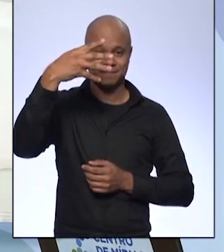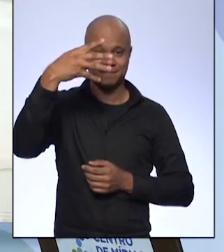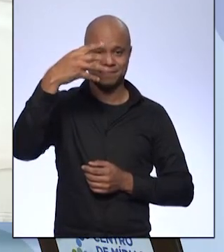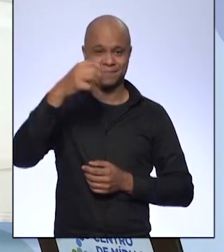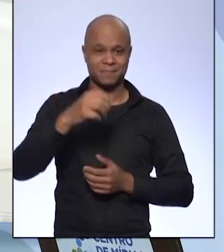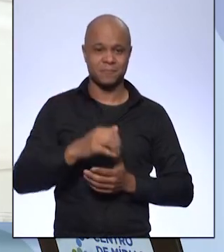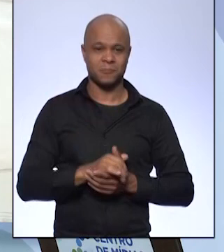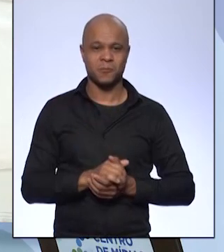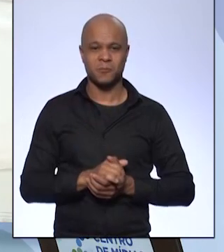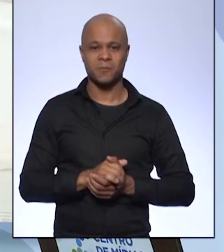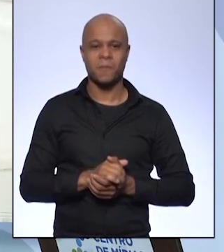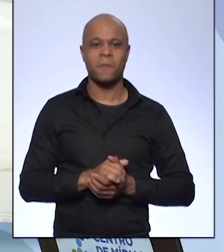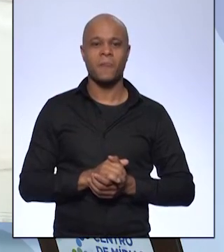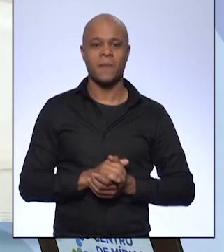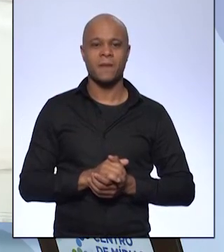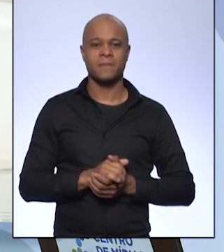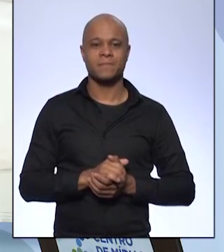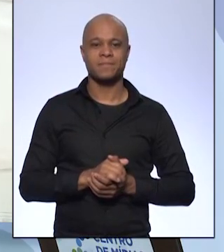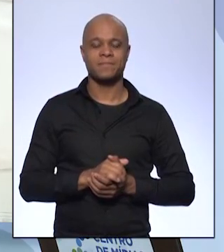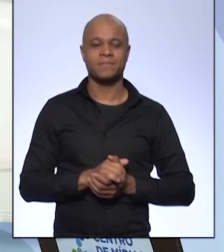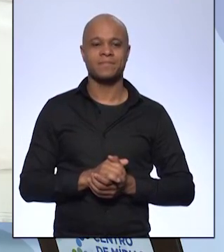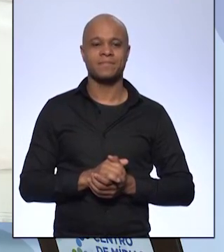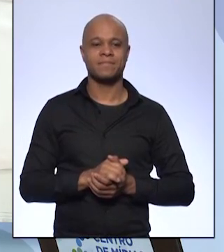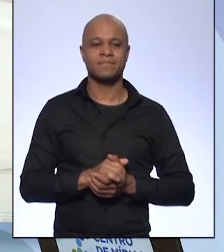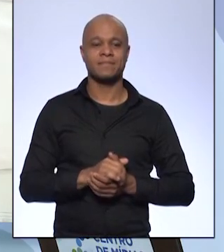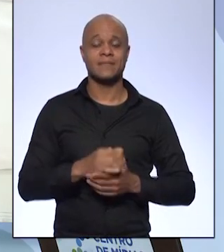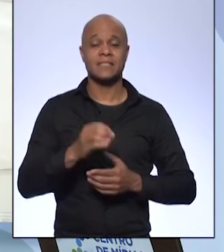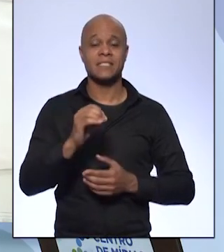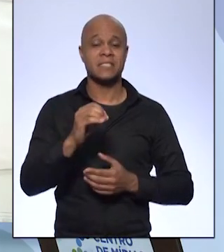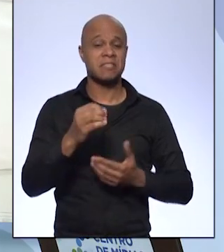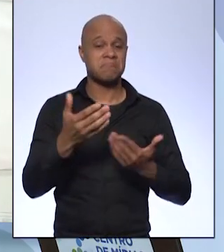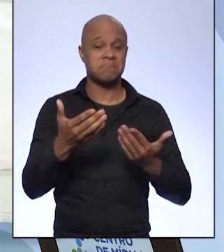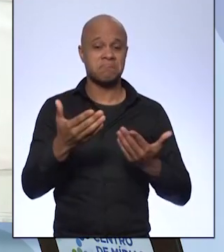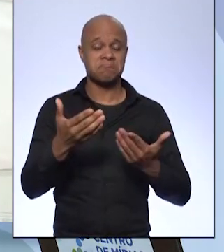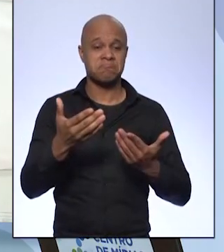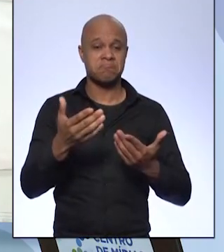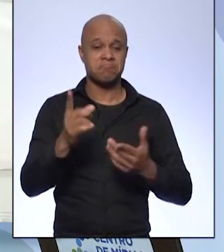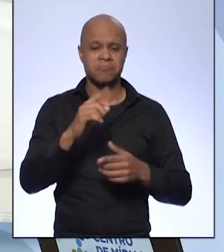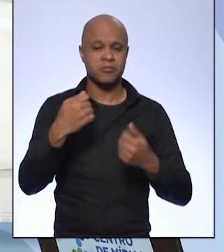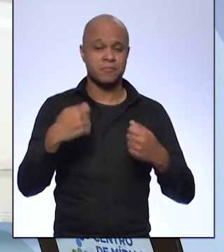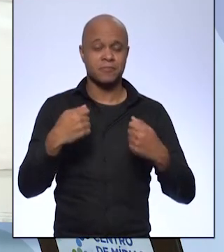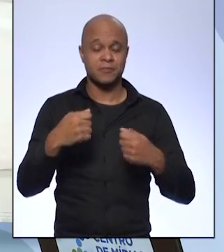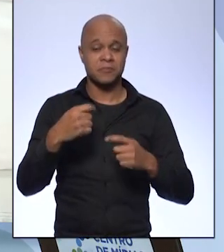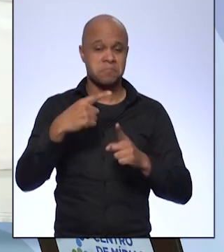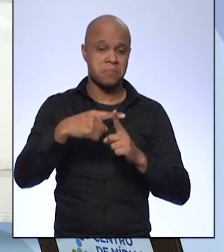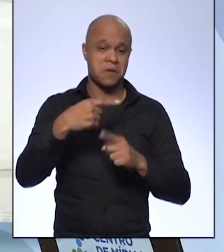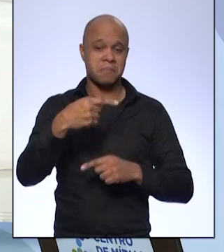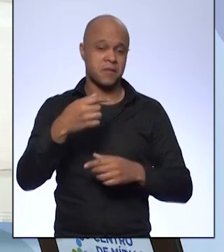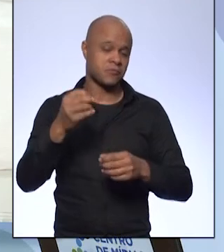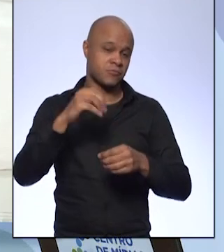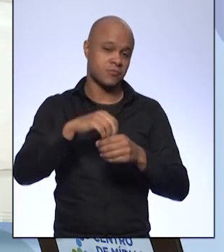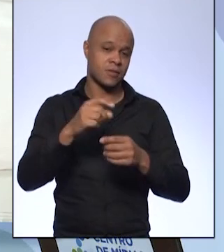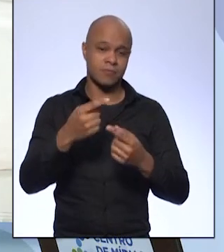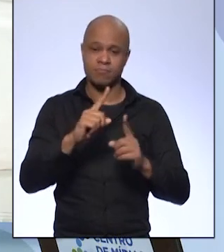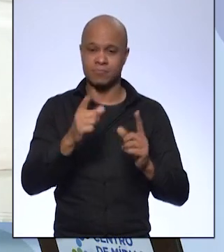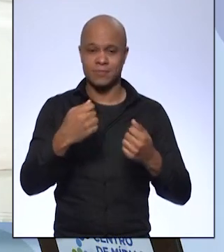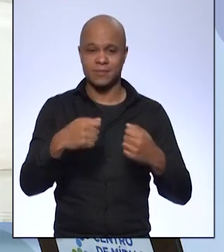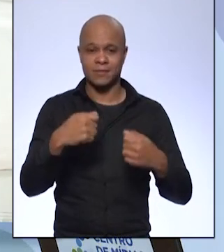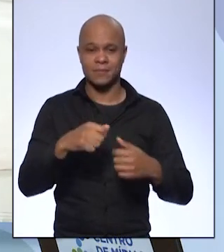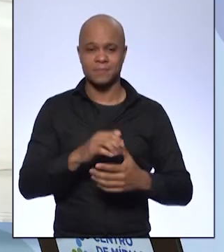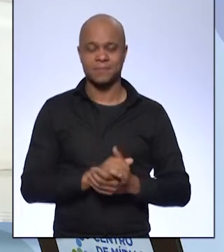e troca sinal. Poxa, mas é zero. Tem que colocar, professora? Não vai colocar, tá